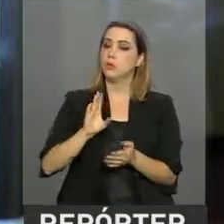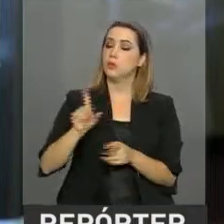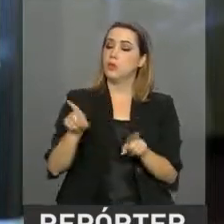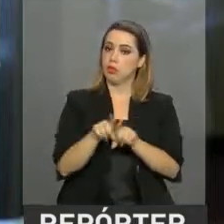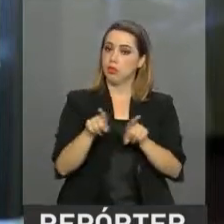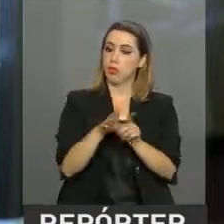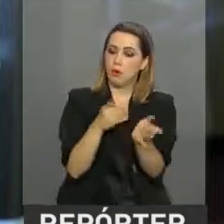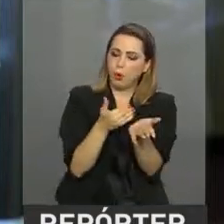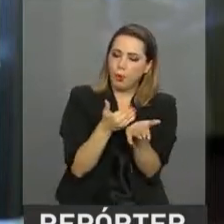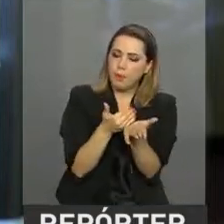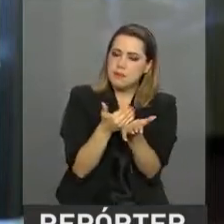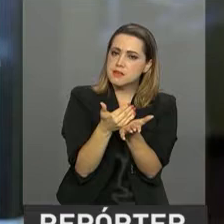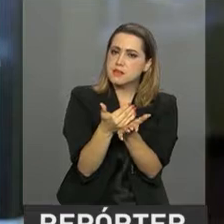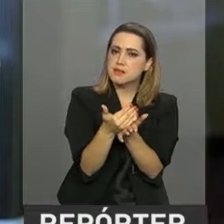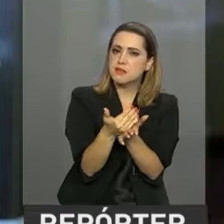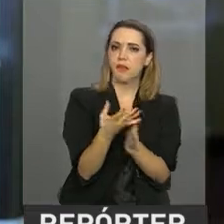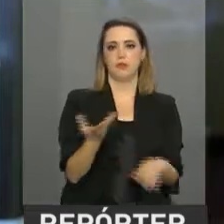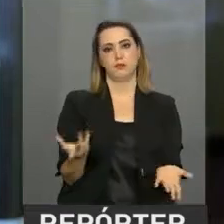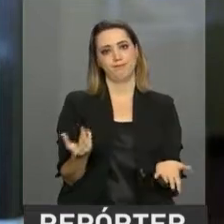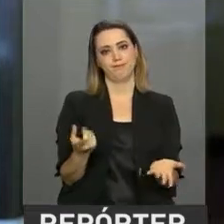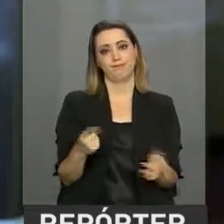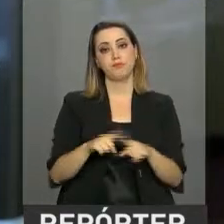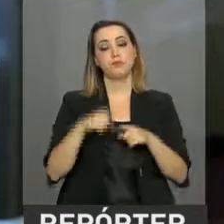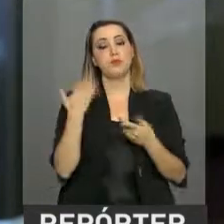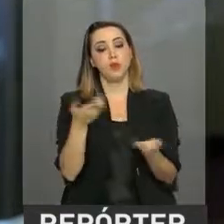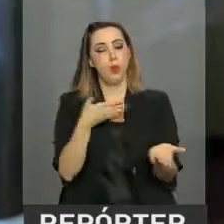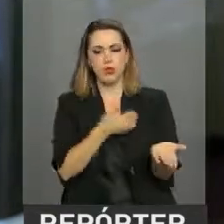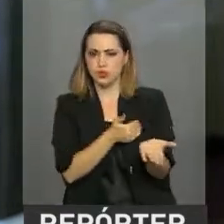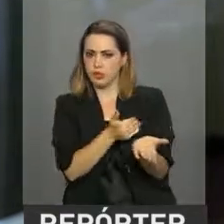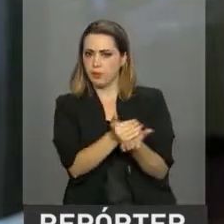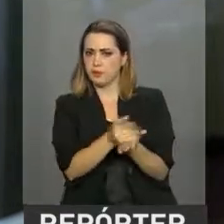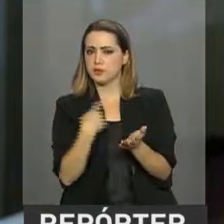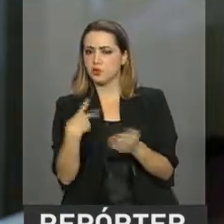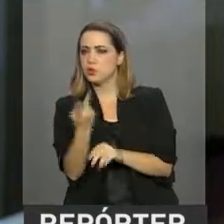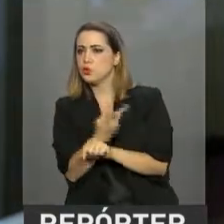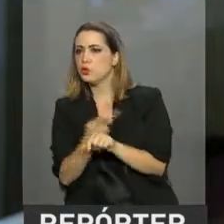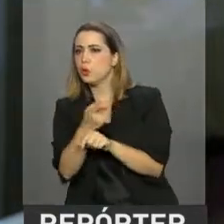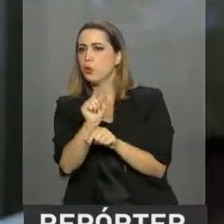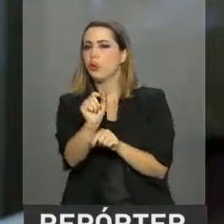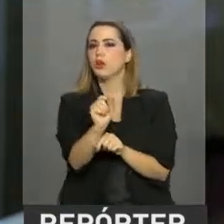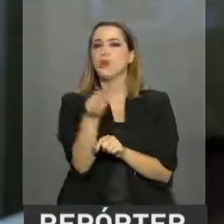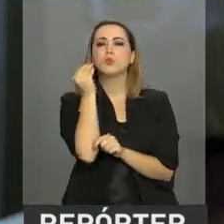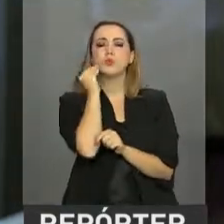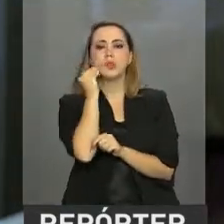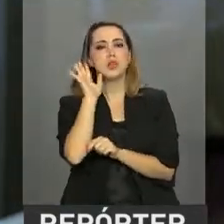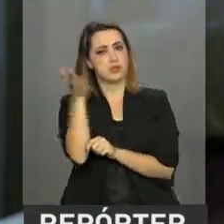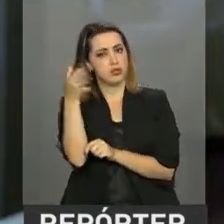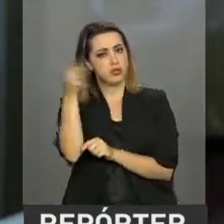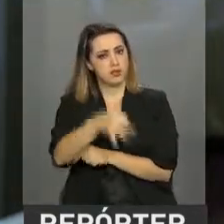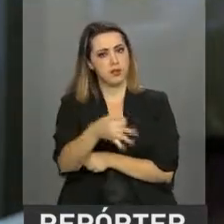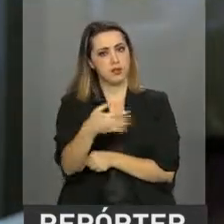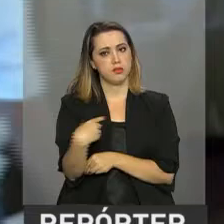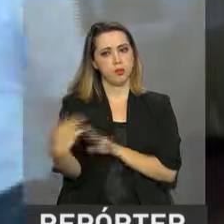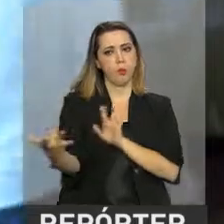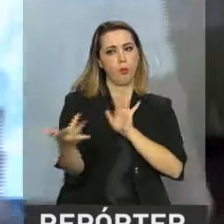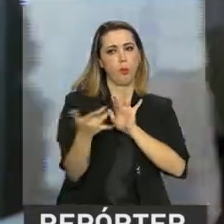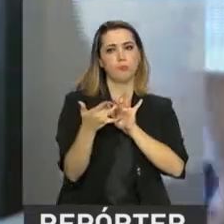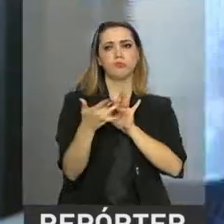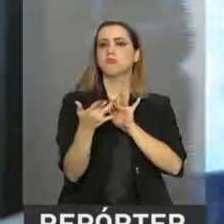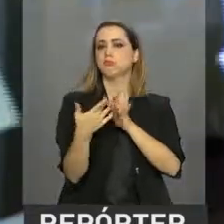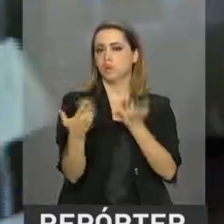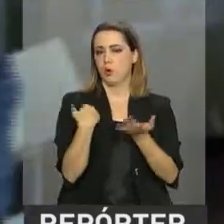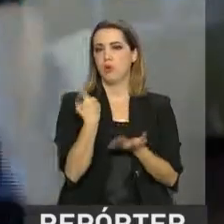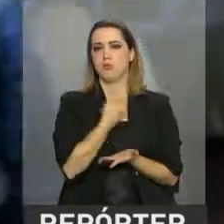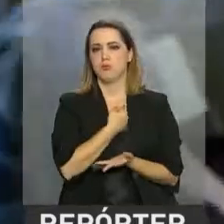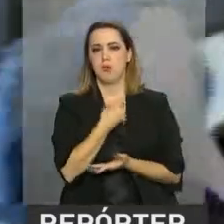a gente está iniciando, a gente sempre tenta buscar um modelo e um modelo que se adeque à minha realidade.